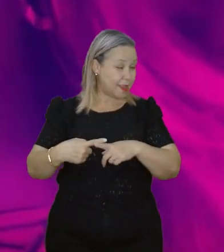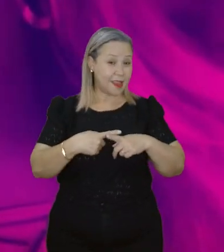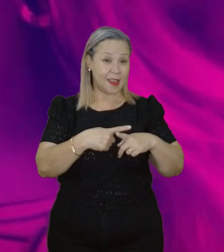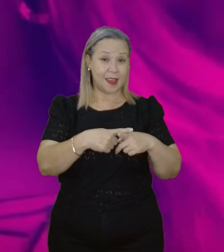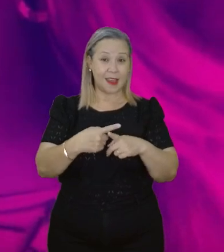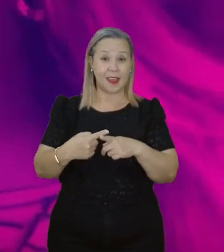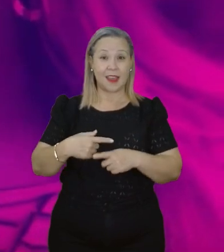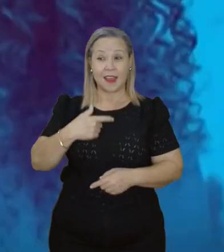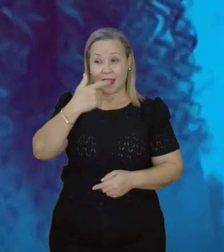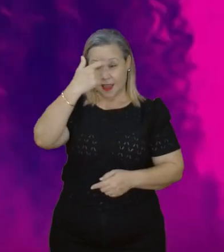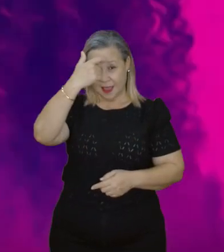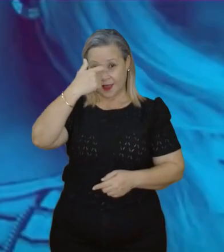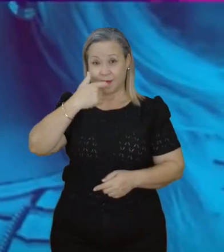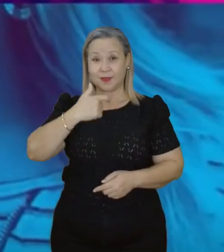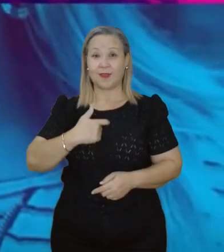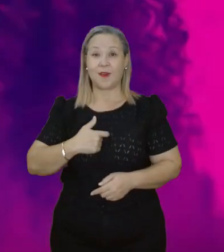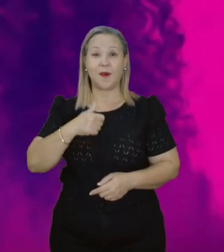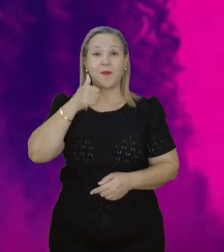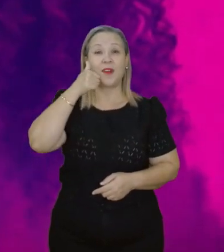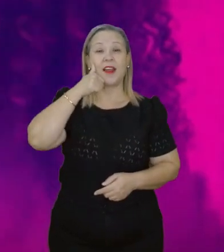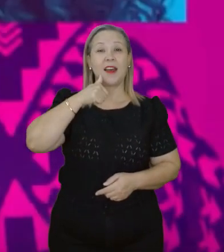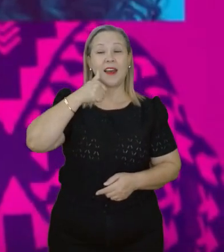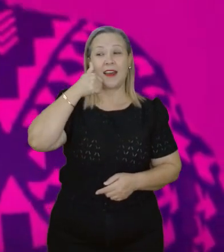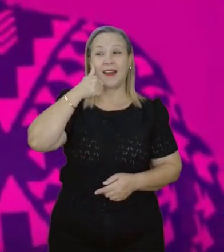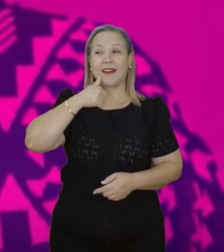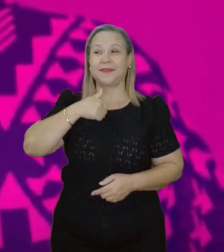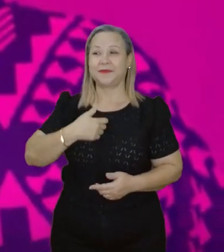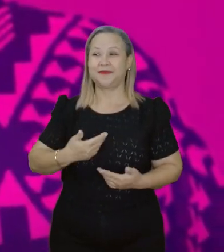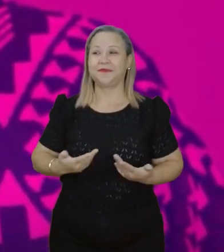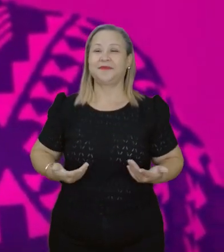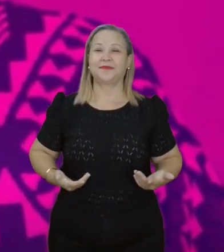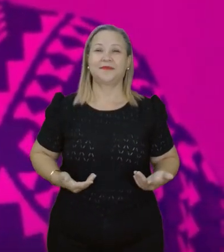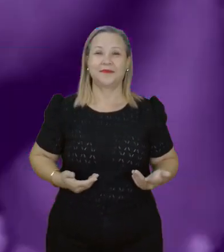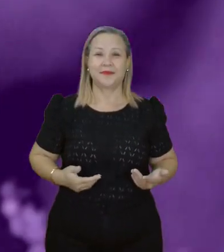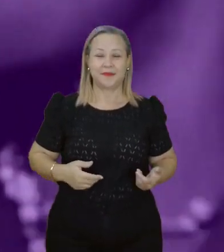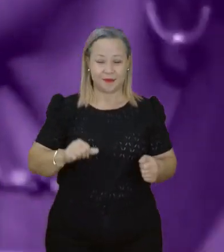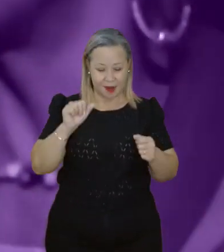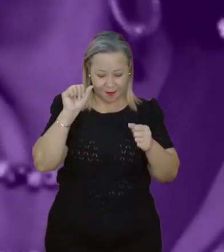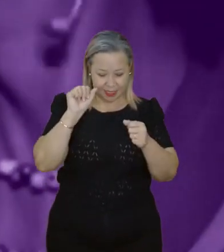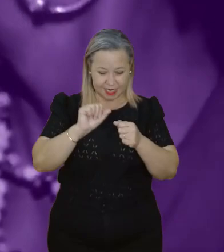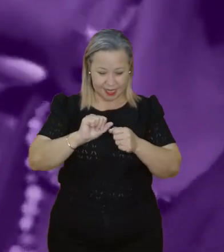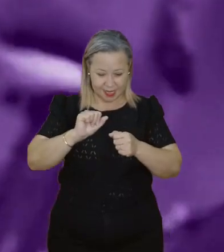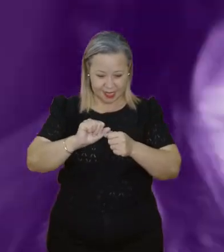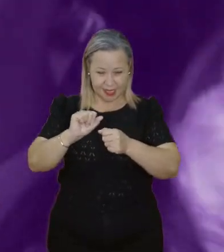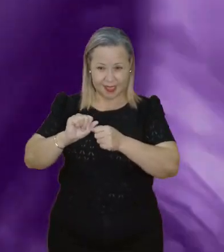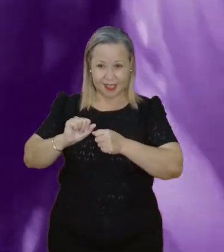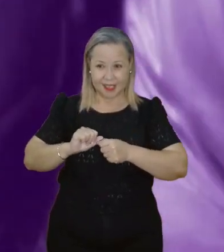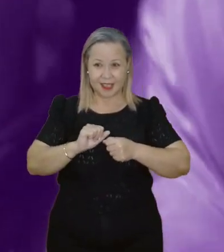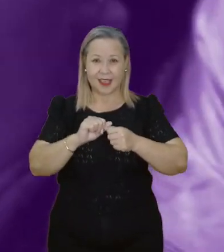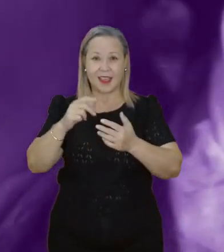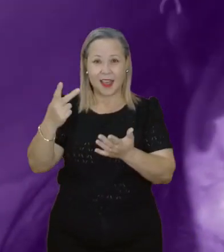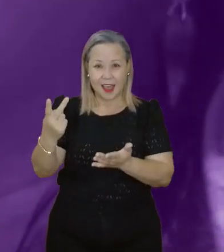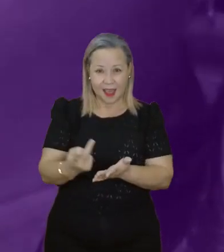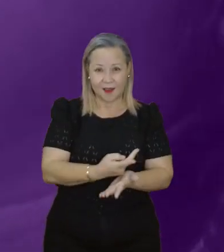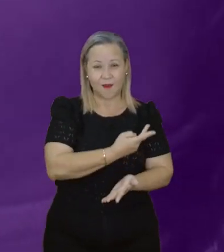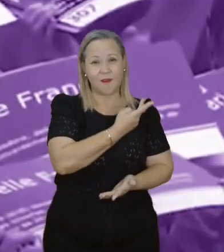Porque eu sou mulher pra fazer